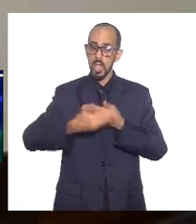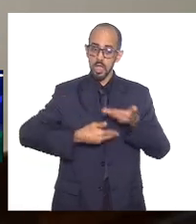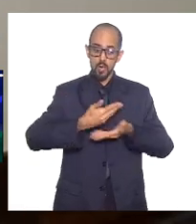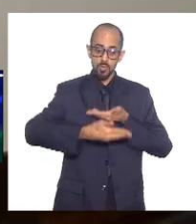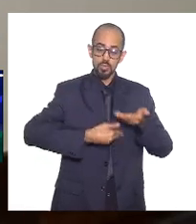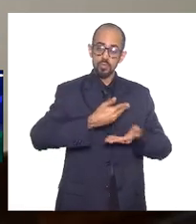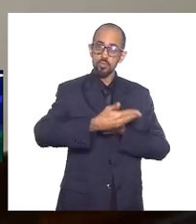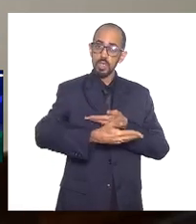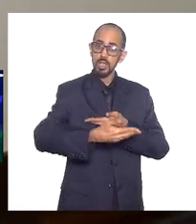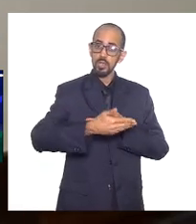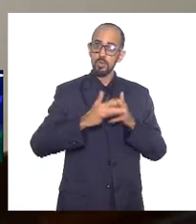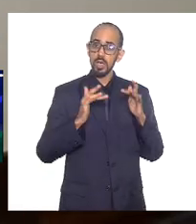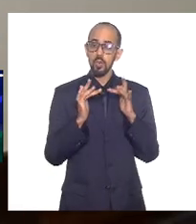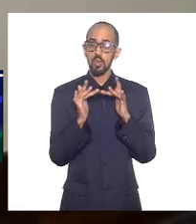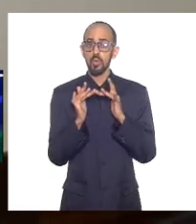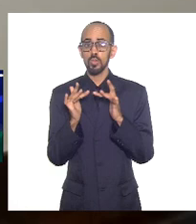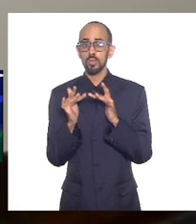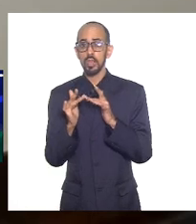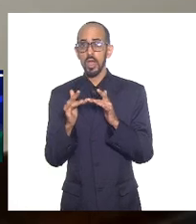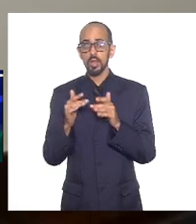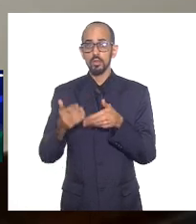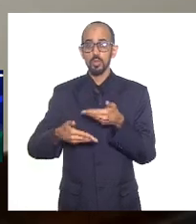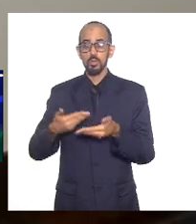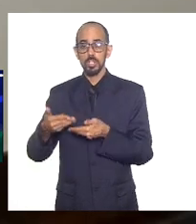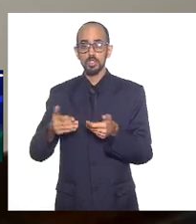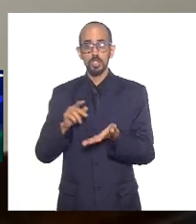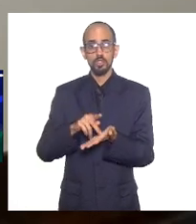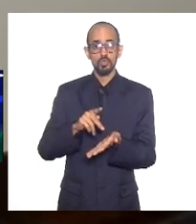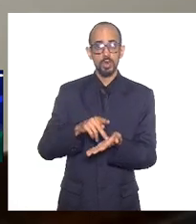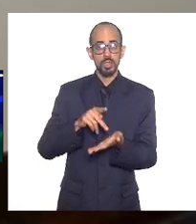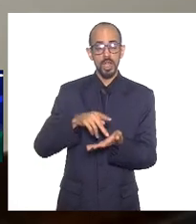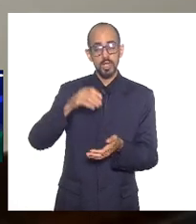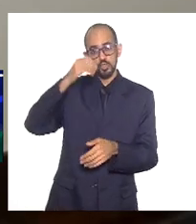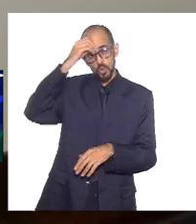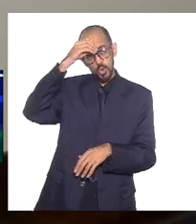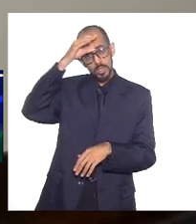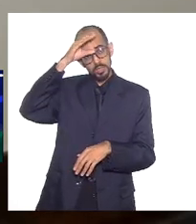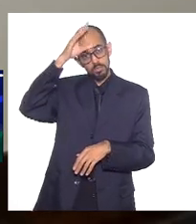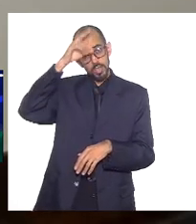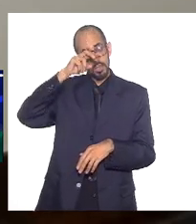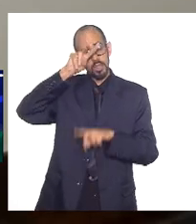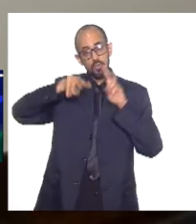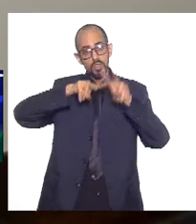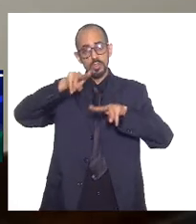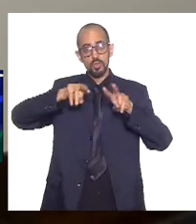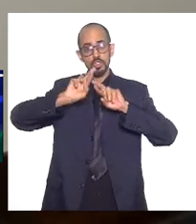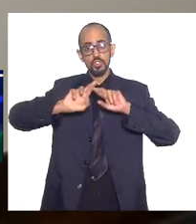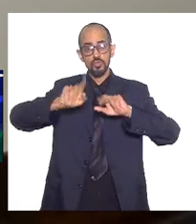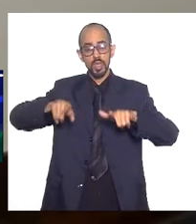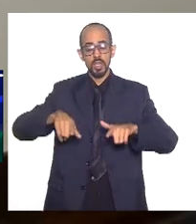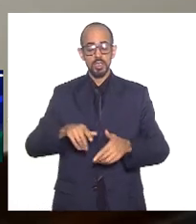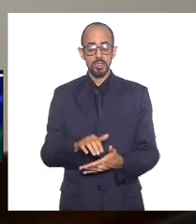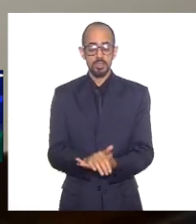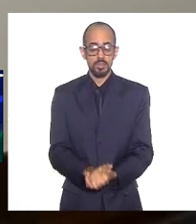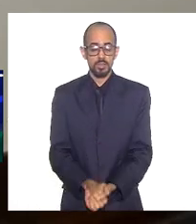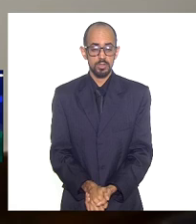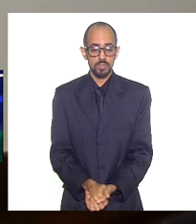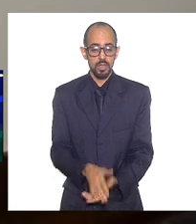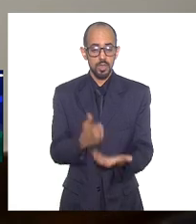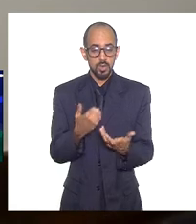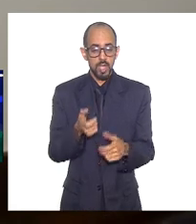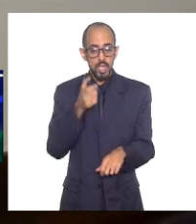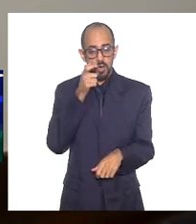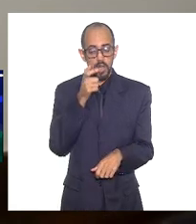a gente aprende interagindo, compartilhando e trocando saberes, visões de mundo e perspectivas. Ora, eu quero aqui chamar a